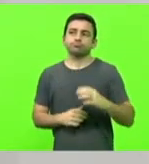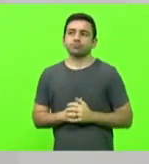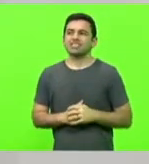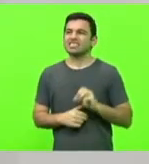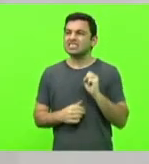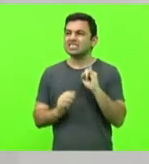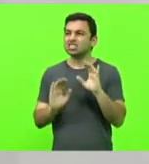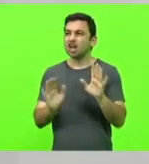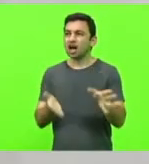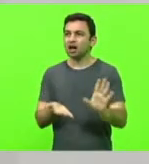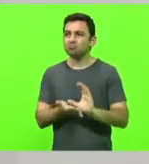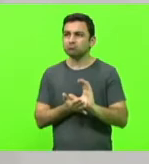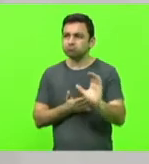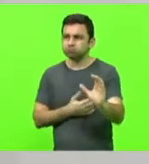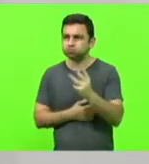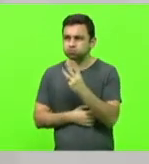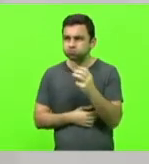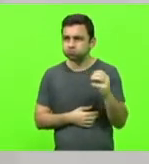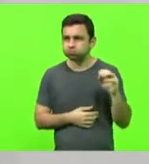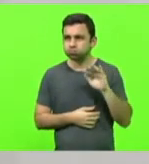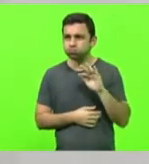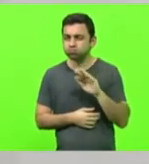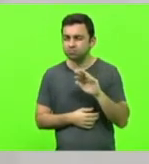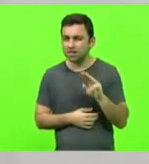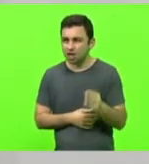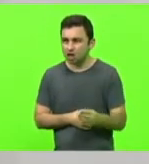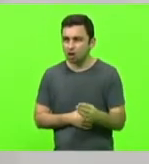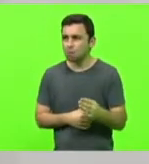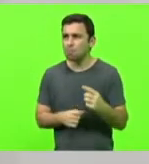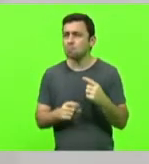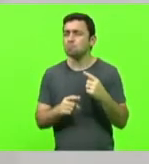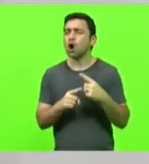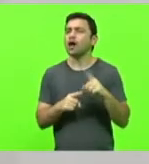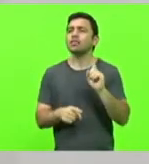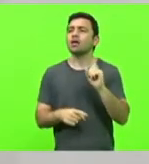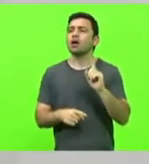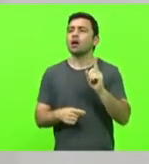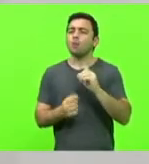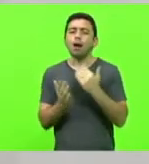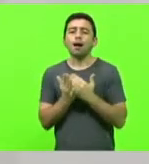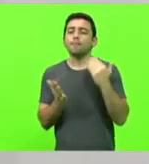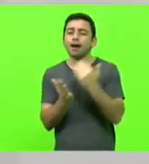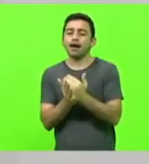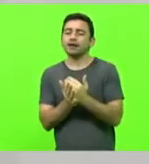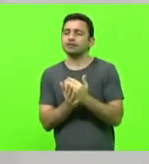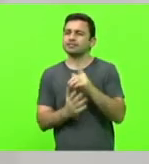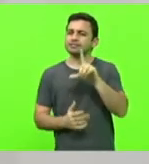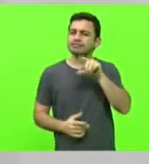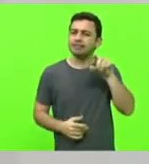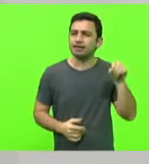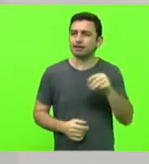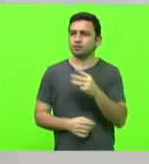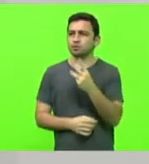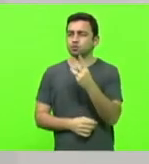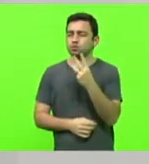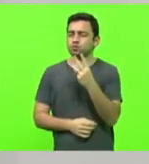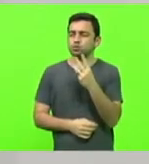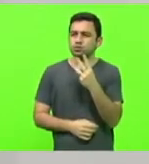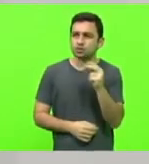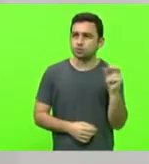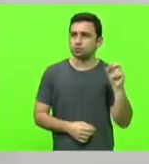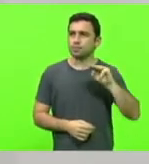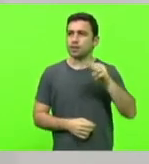300 milhões para acelerar a duplicação, por que não coloca mais 100, 200 milhões para garantir a